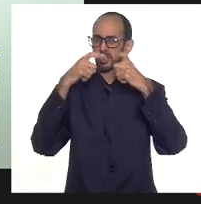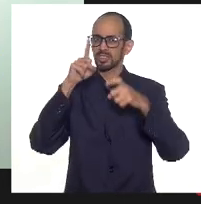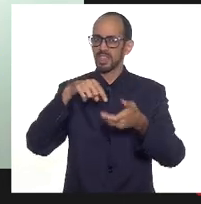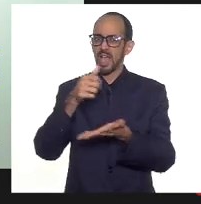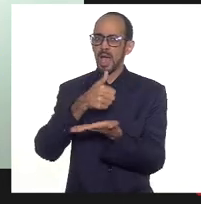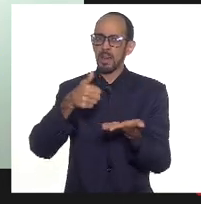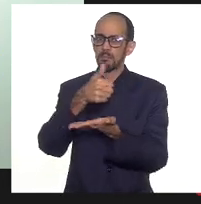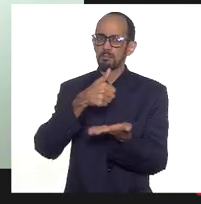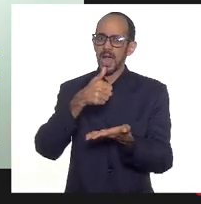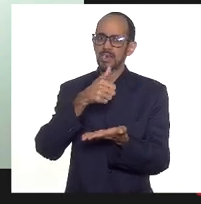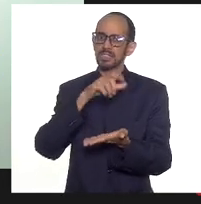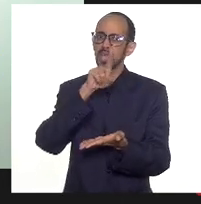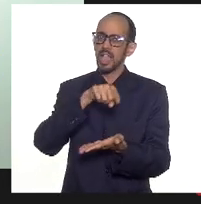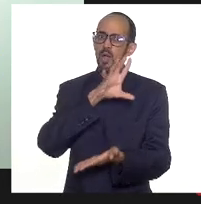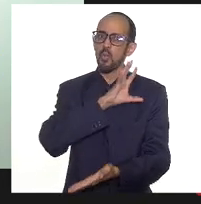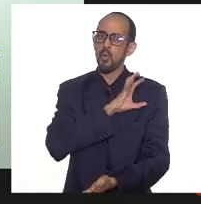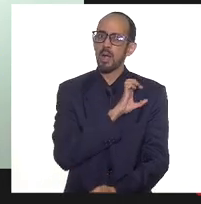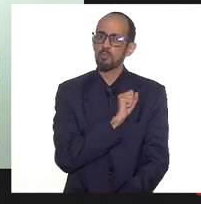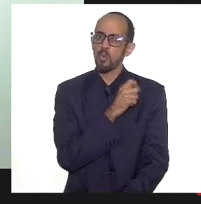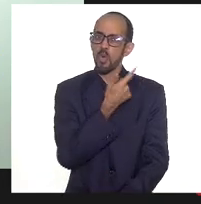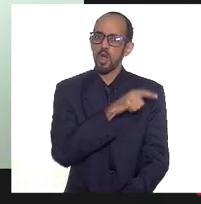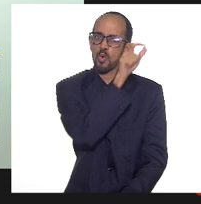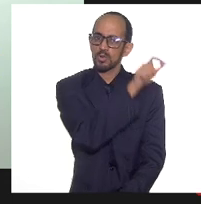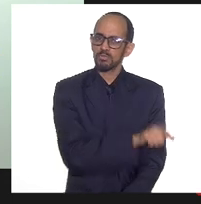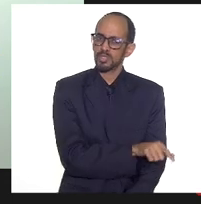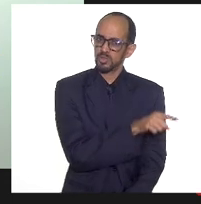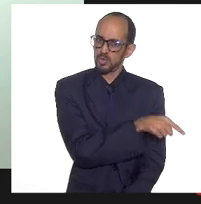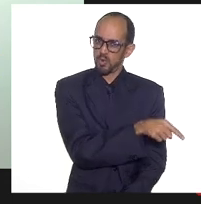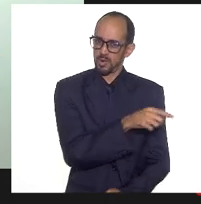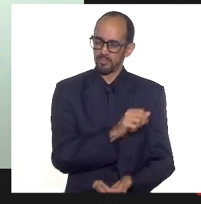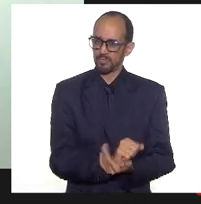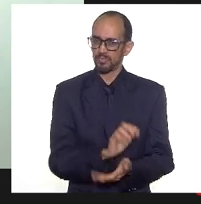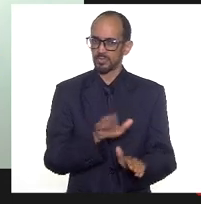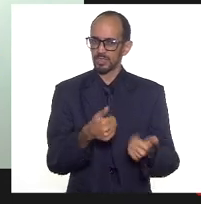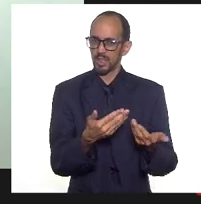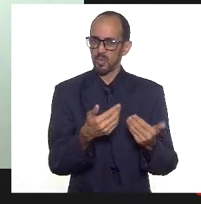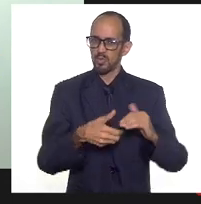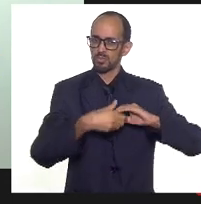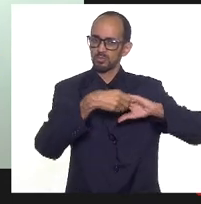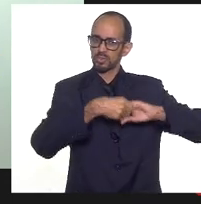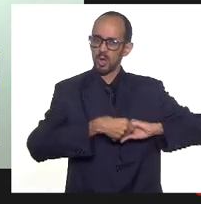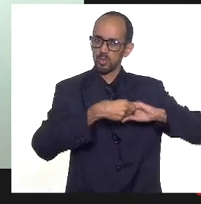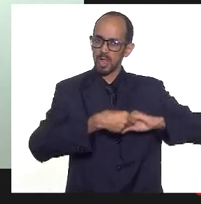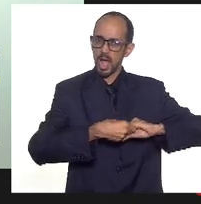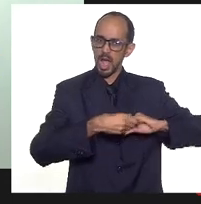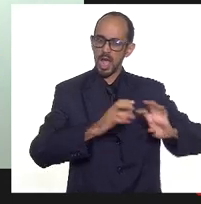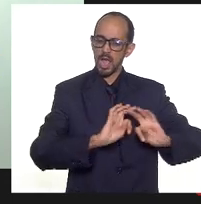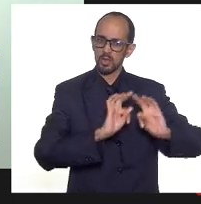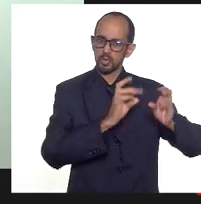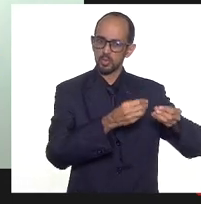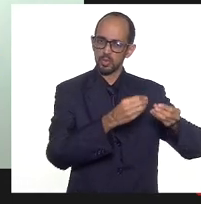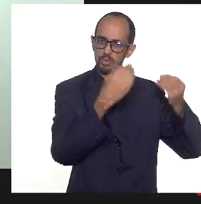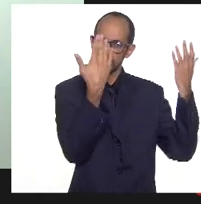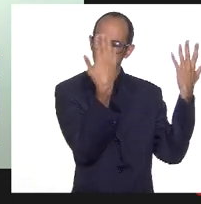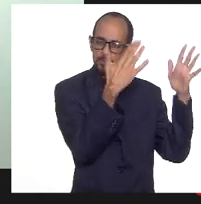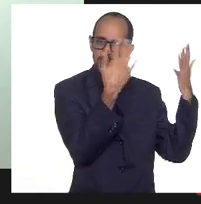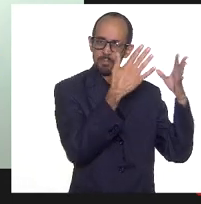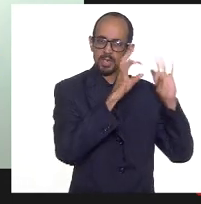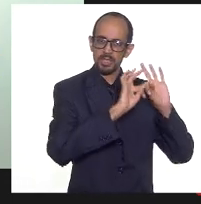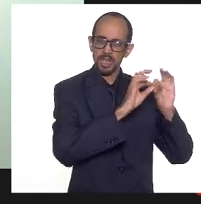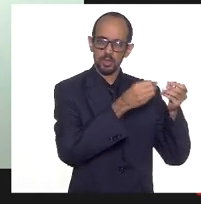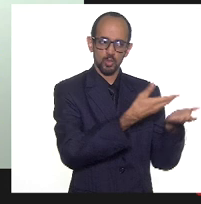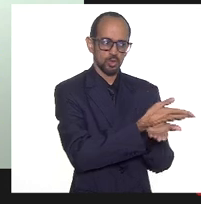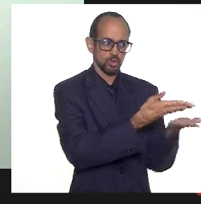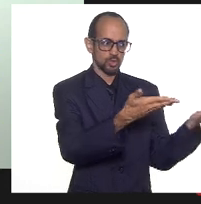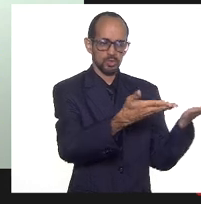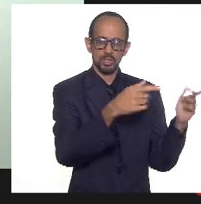toda e qualquer religião, é o amor ao próximo. Então, aqui, saudar a todos, parabenizar mais uma vez a Vossa